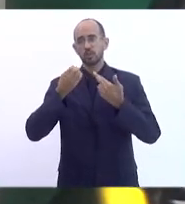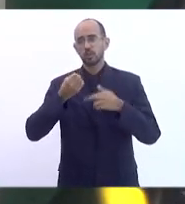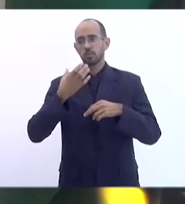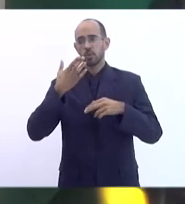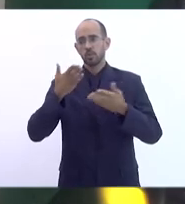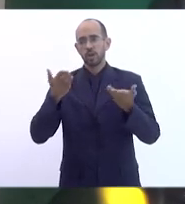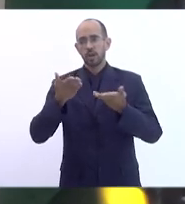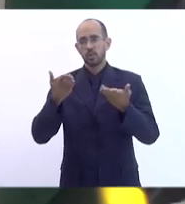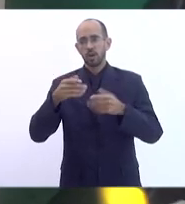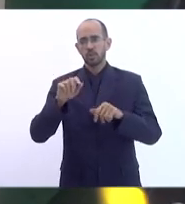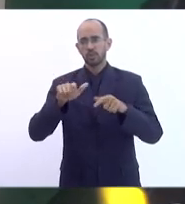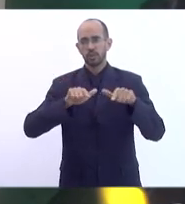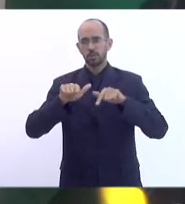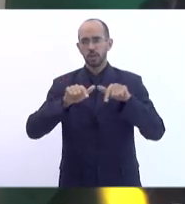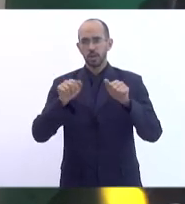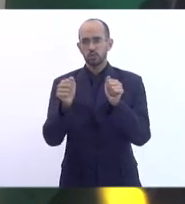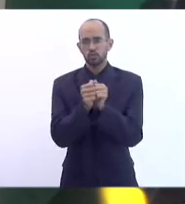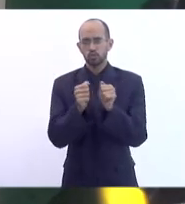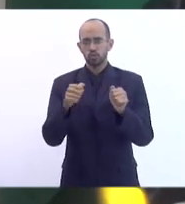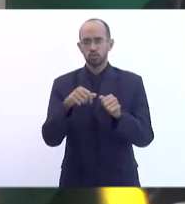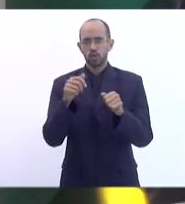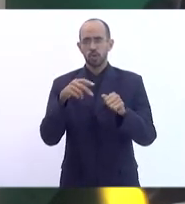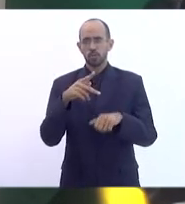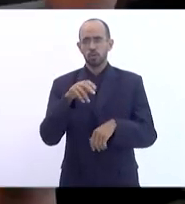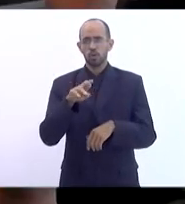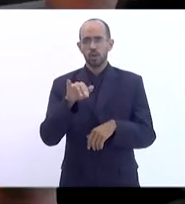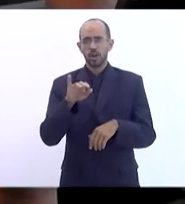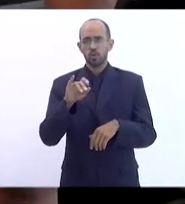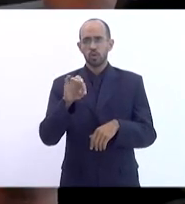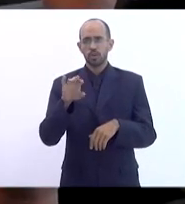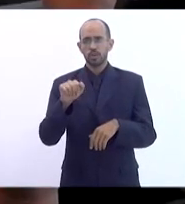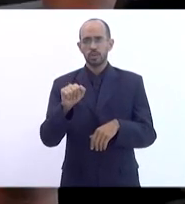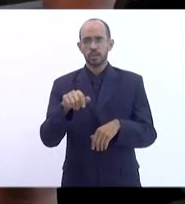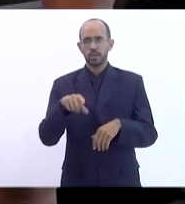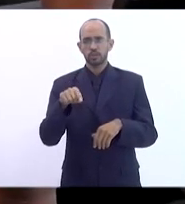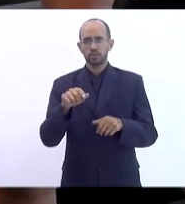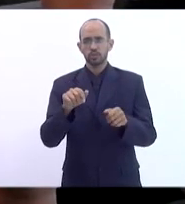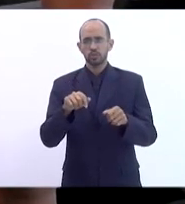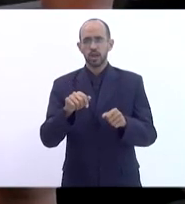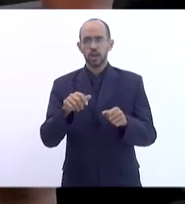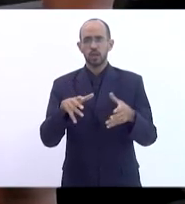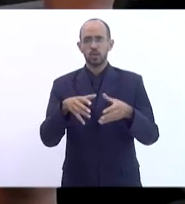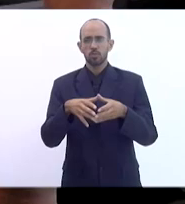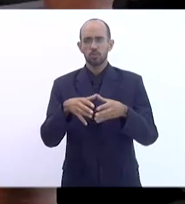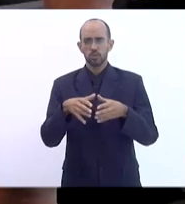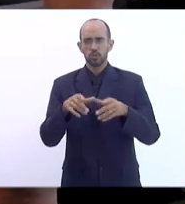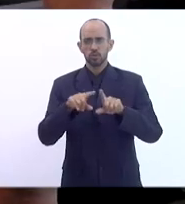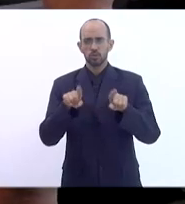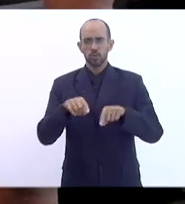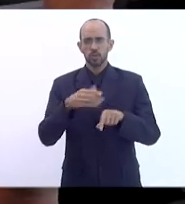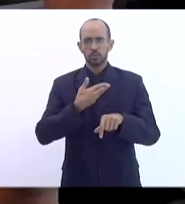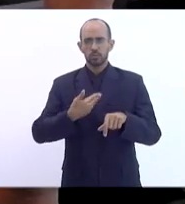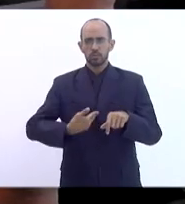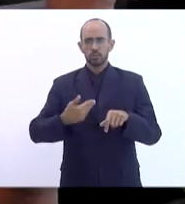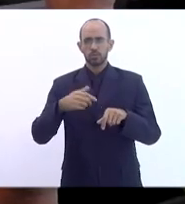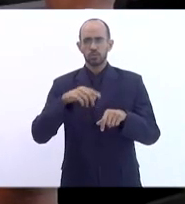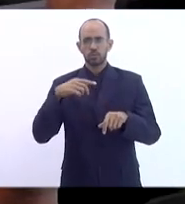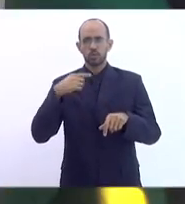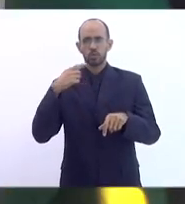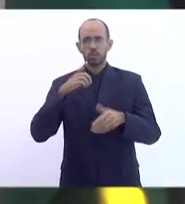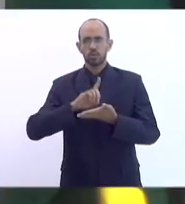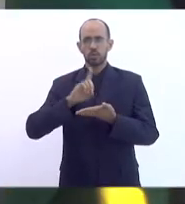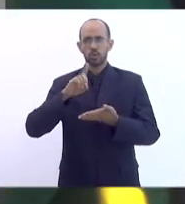agora a gente vai trabalhar junto com a procuradoria a comissão de servidores públicos Dra Patricia sempre incansável cadela